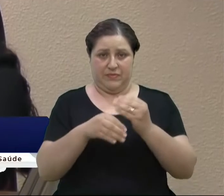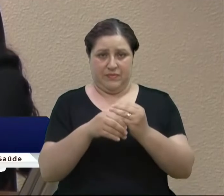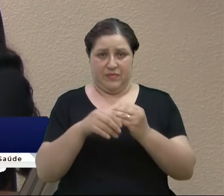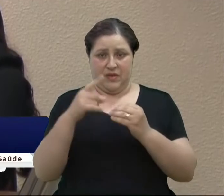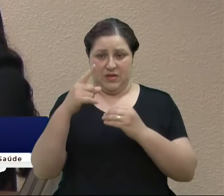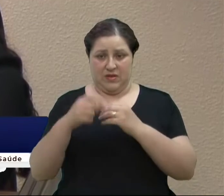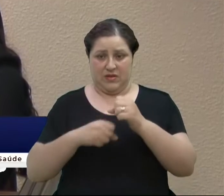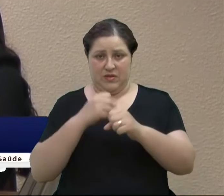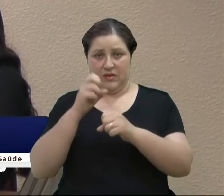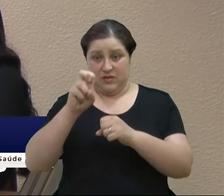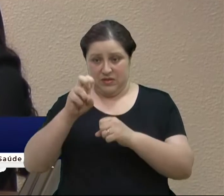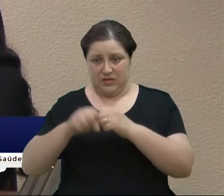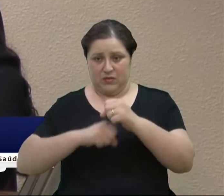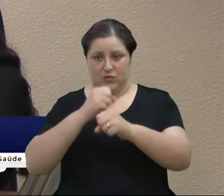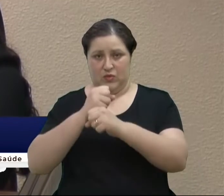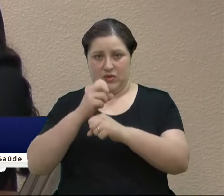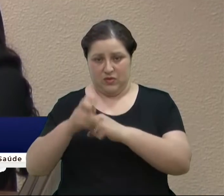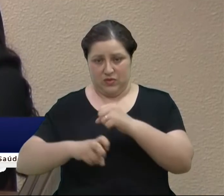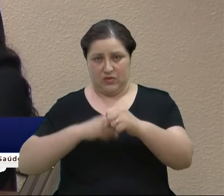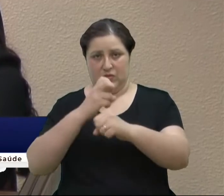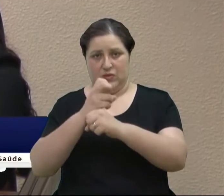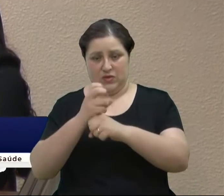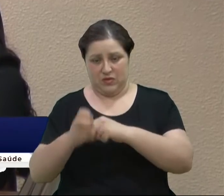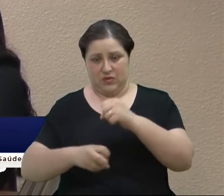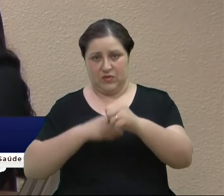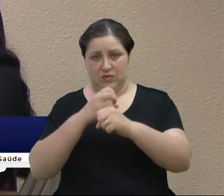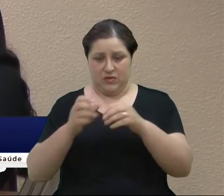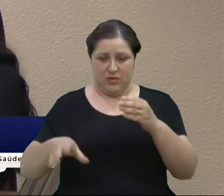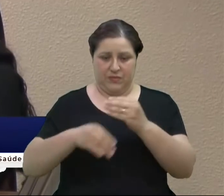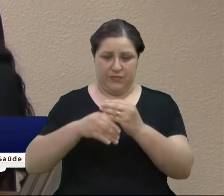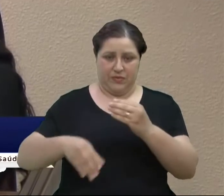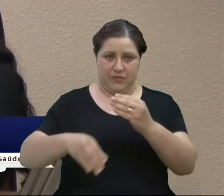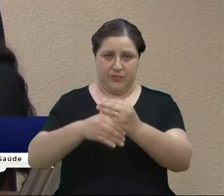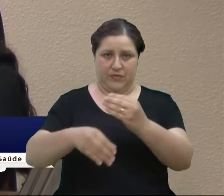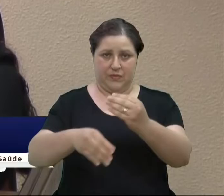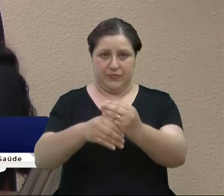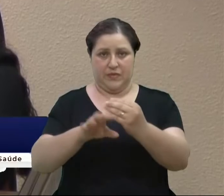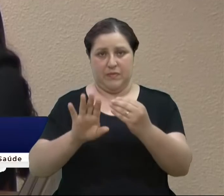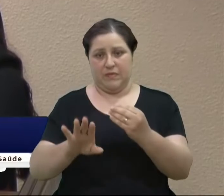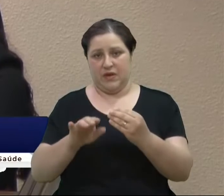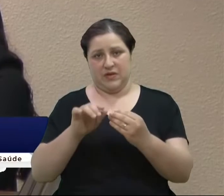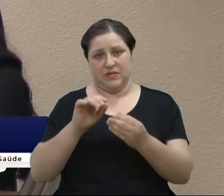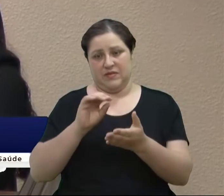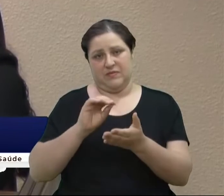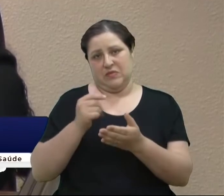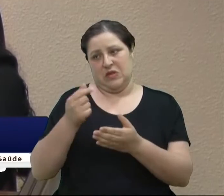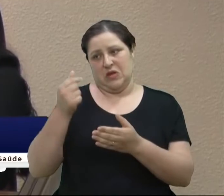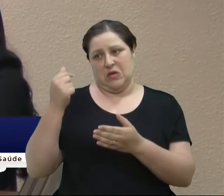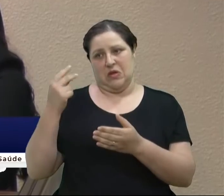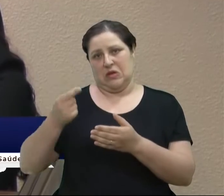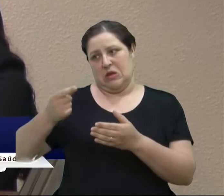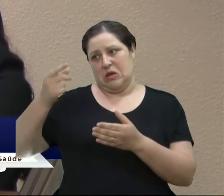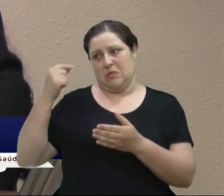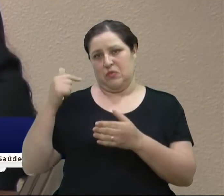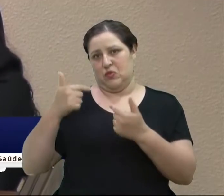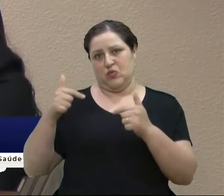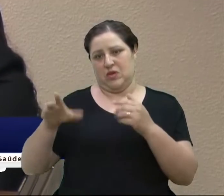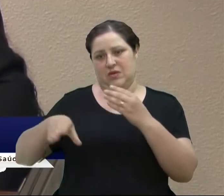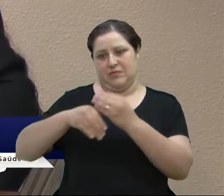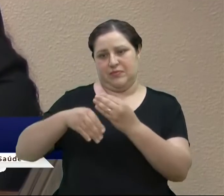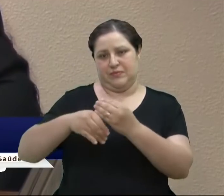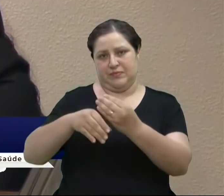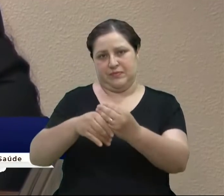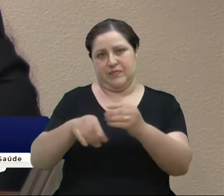tempo. Né? Nós temos uma tabela SUS que não acompanha a evolução, digamos assim,